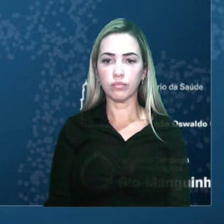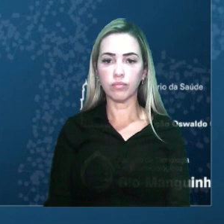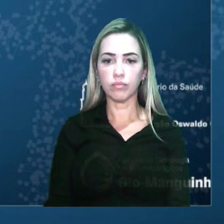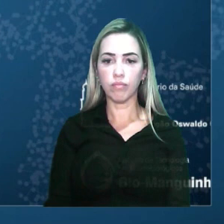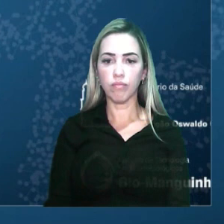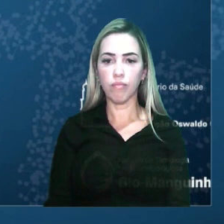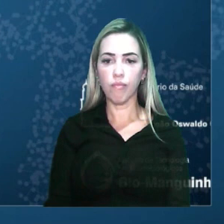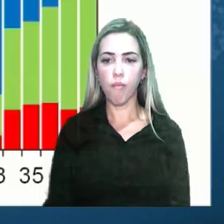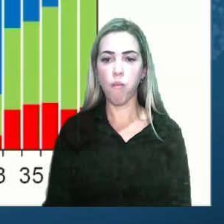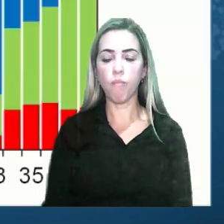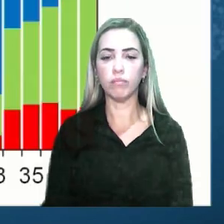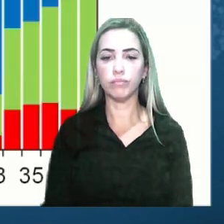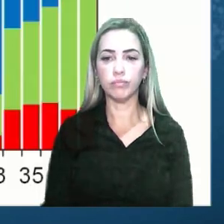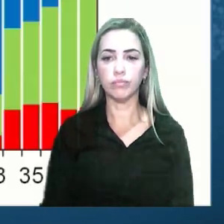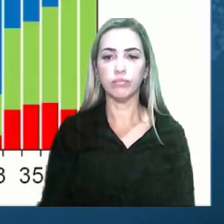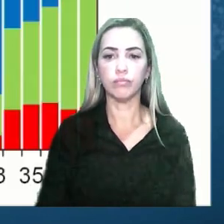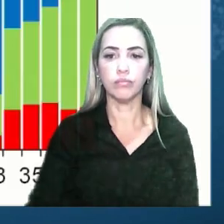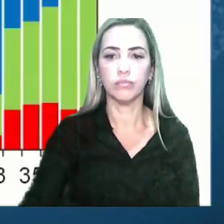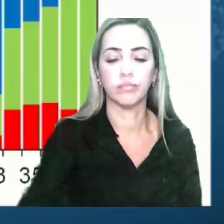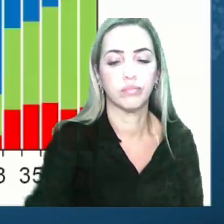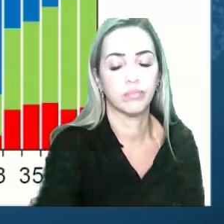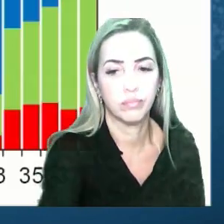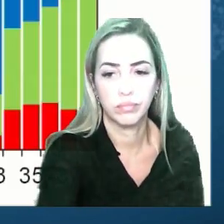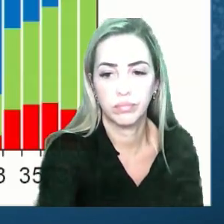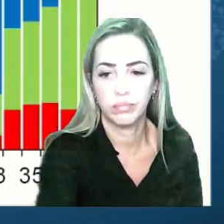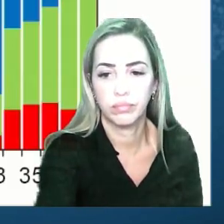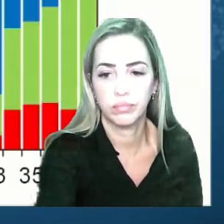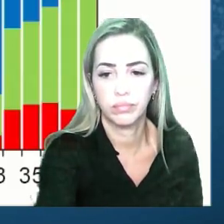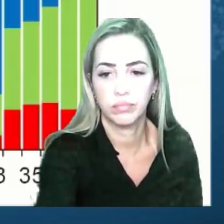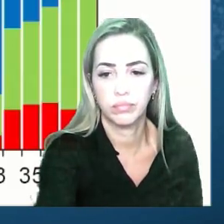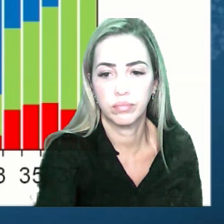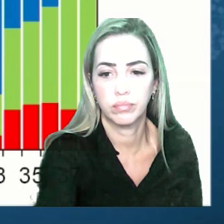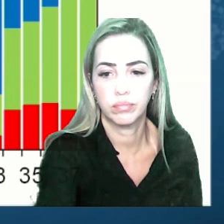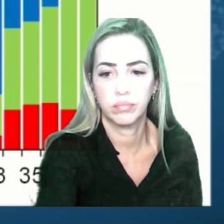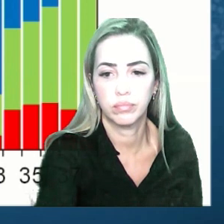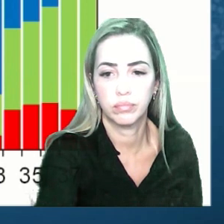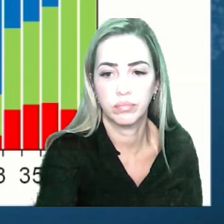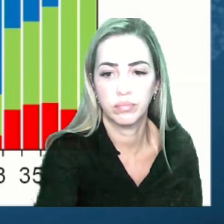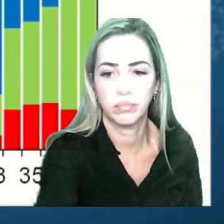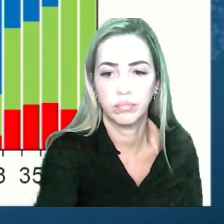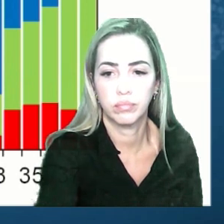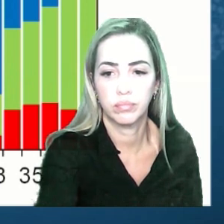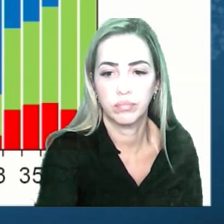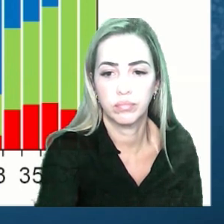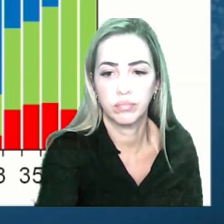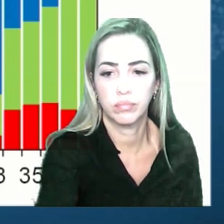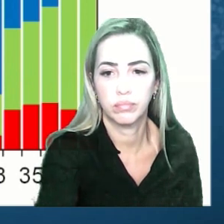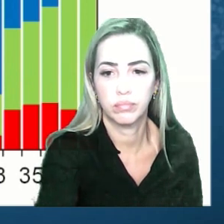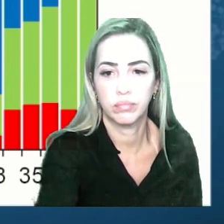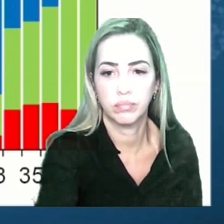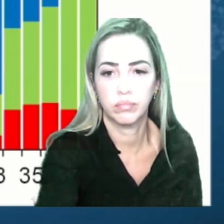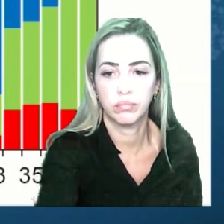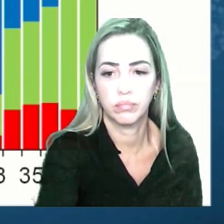then really in 2014, had the first opportunity to contribute to the